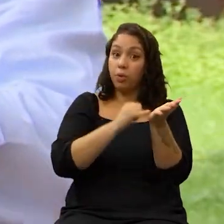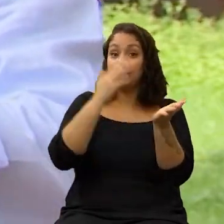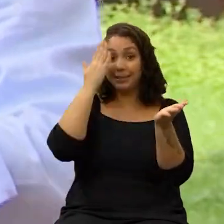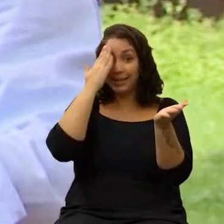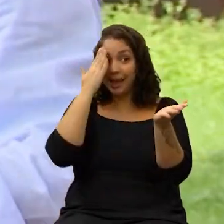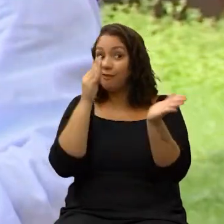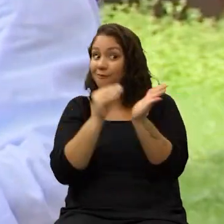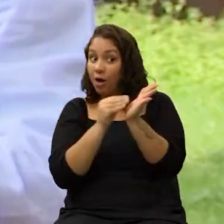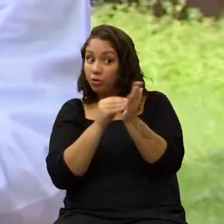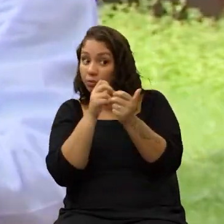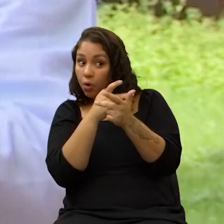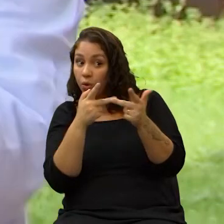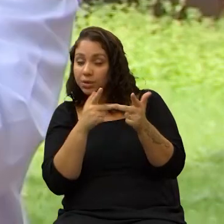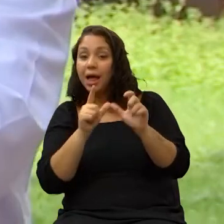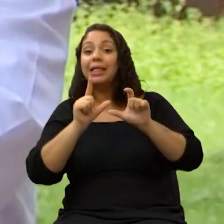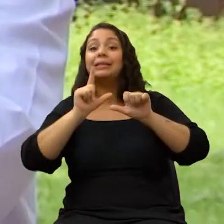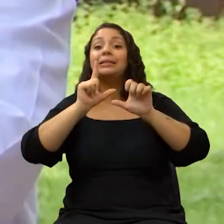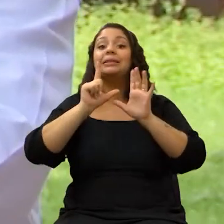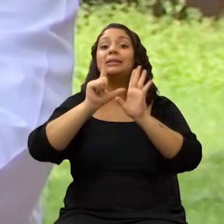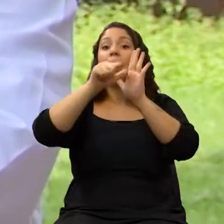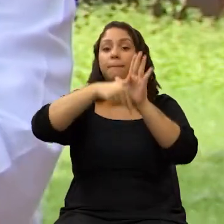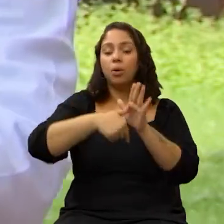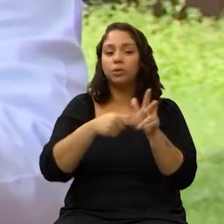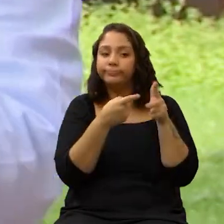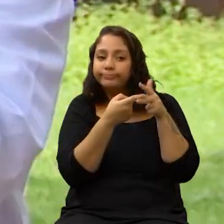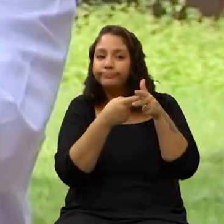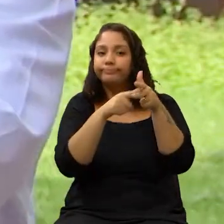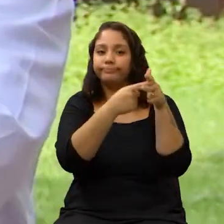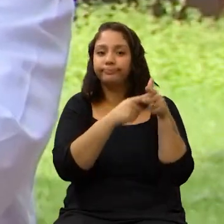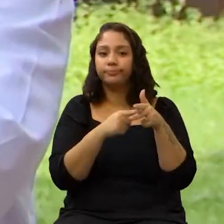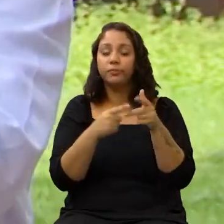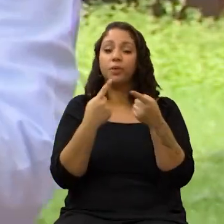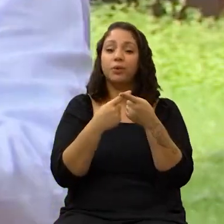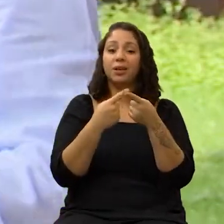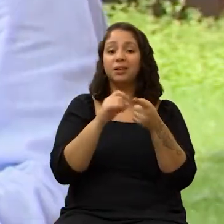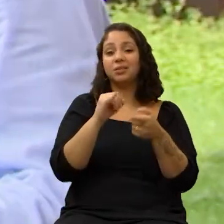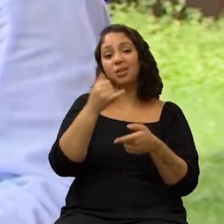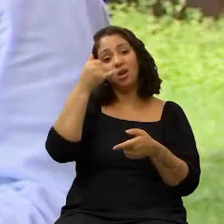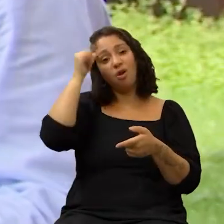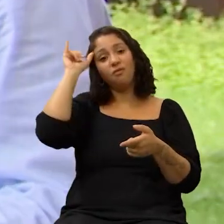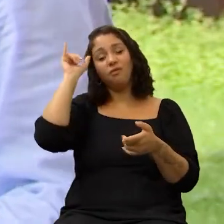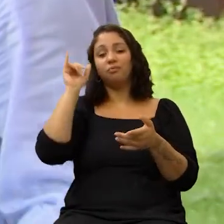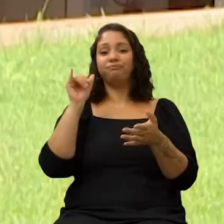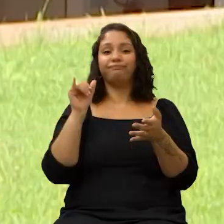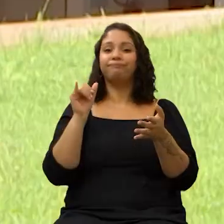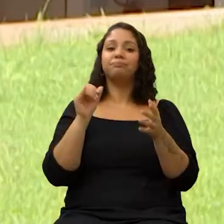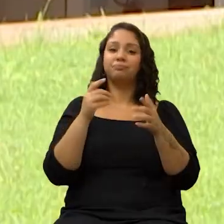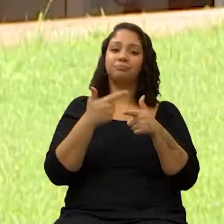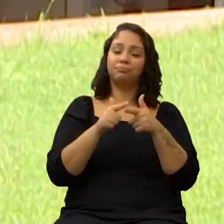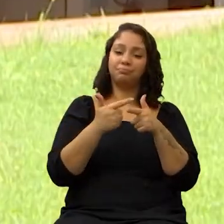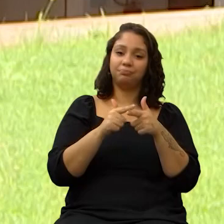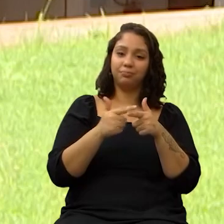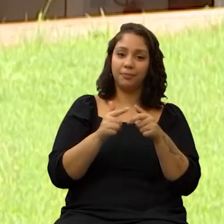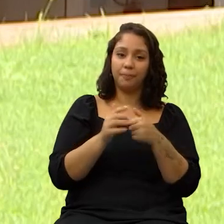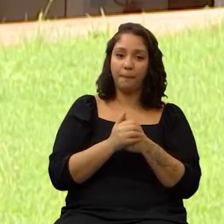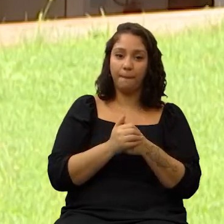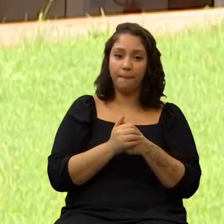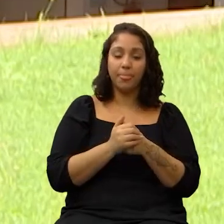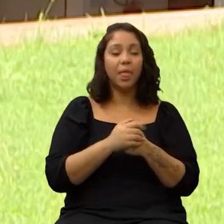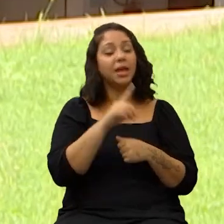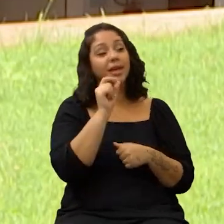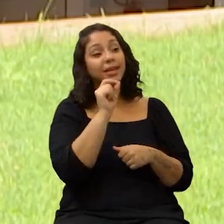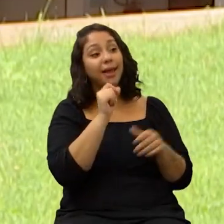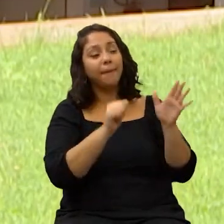que ela não está correta, e depois você faz uma retificação. É melhor fazer assim do que não fazer a declaração. Quem vai fazer pela